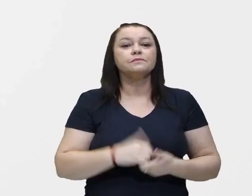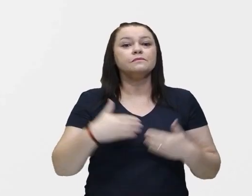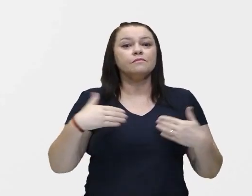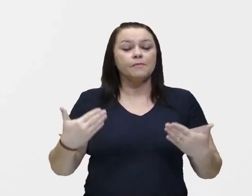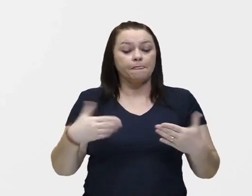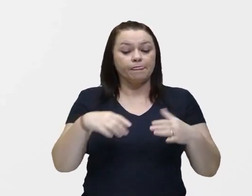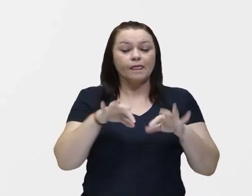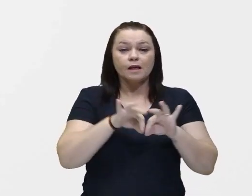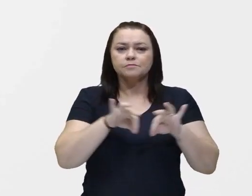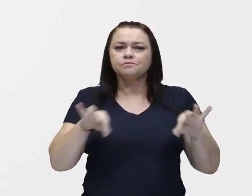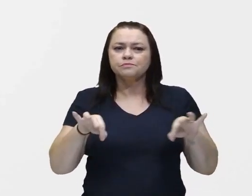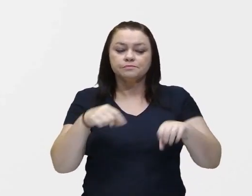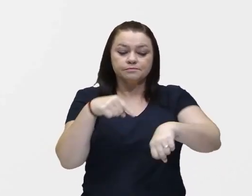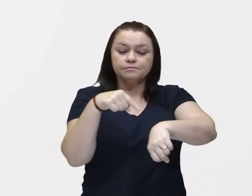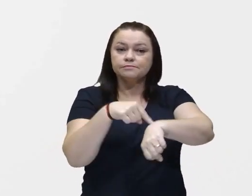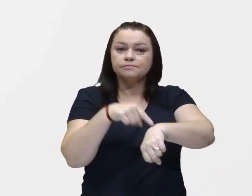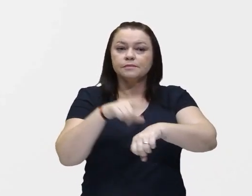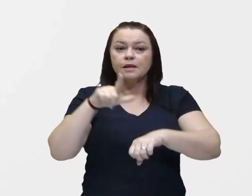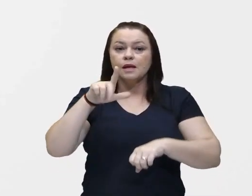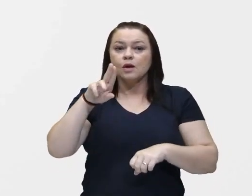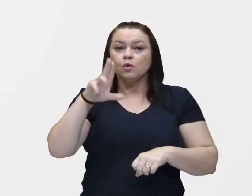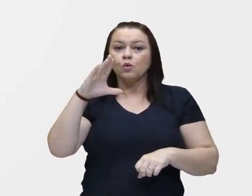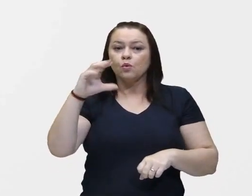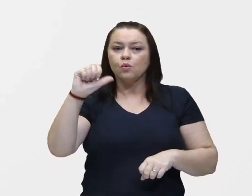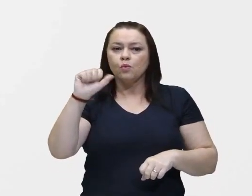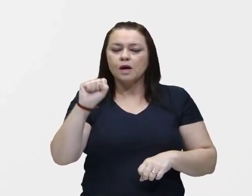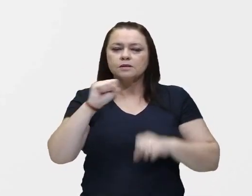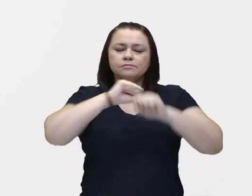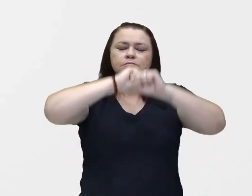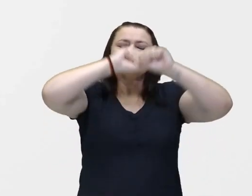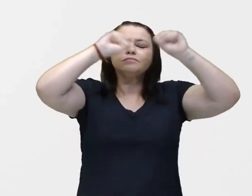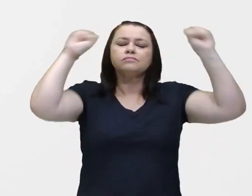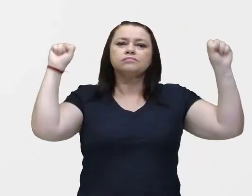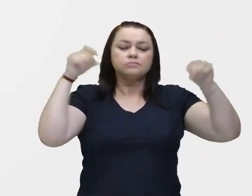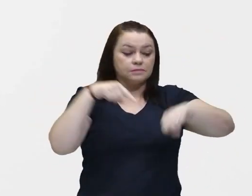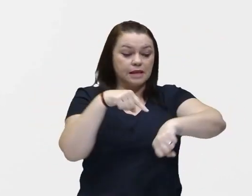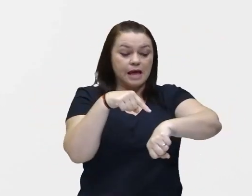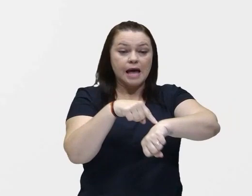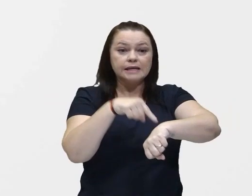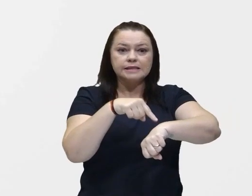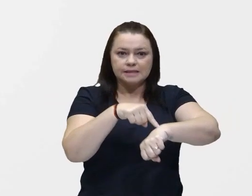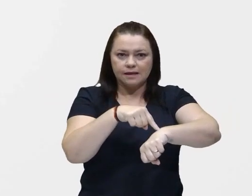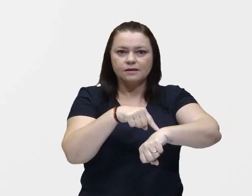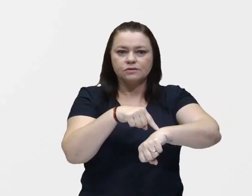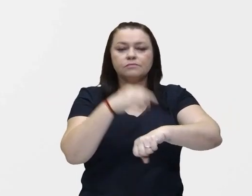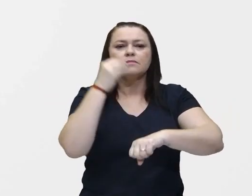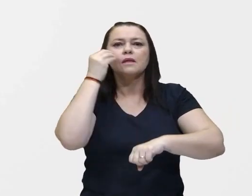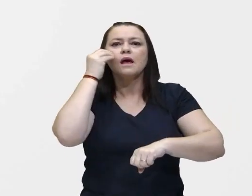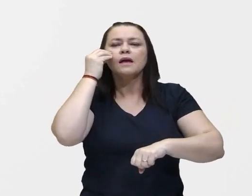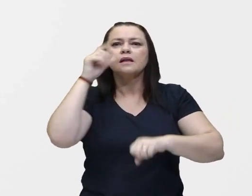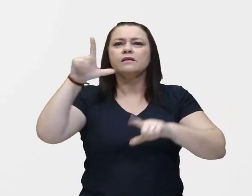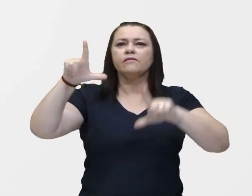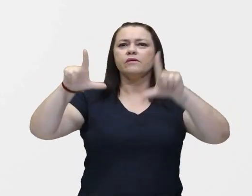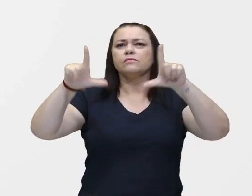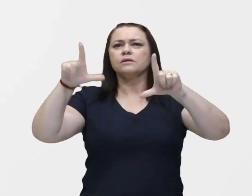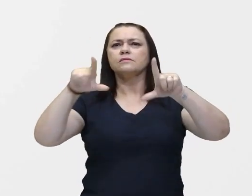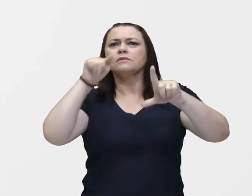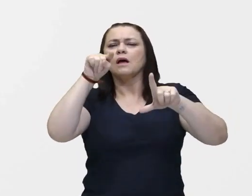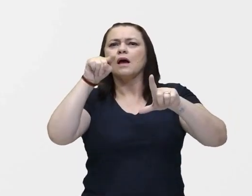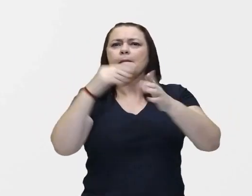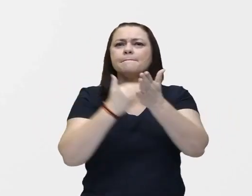de tempo. Lucas acordou às 7 horas da manhã e olhou no seu quadro o horário da sua primeira aula na